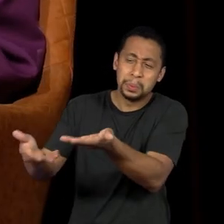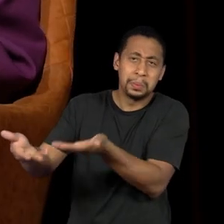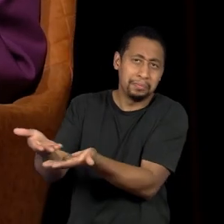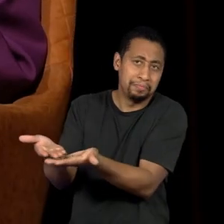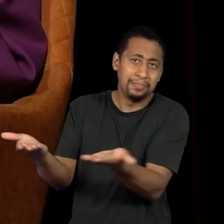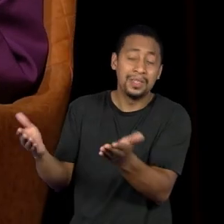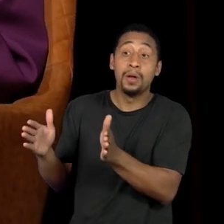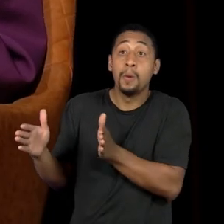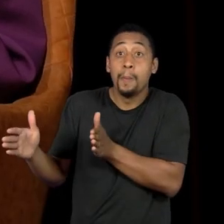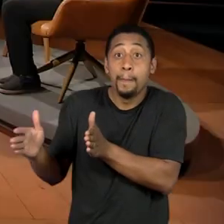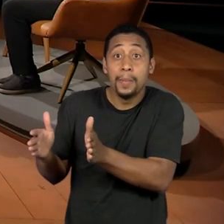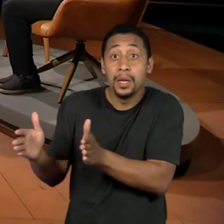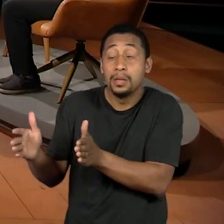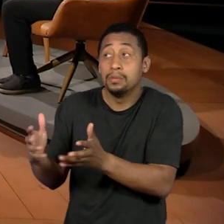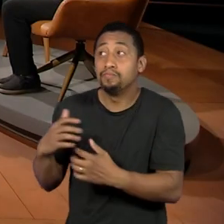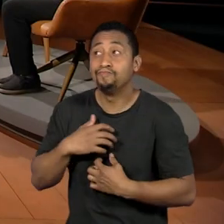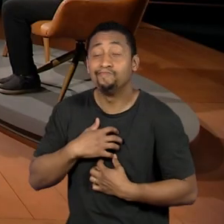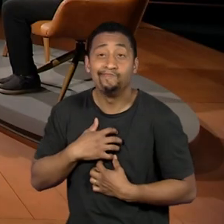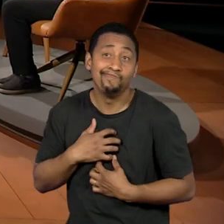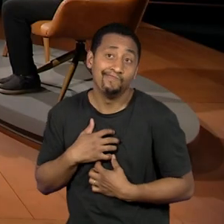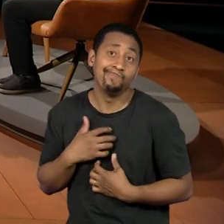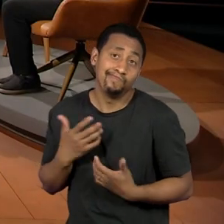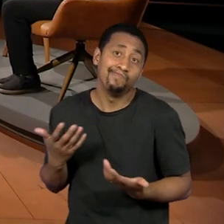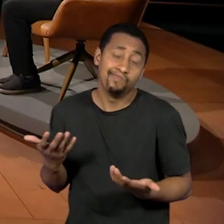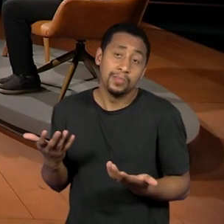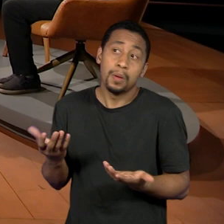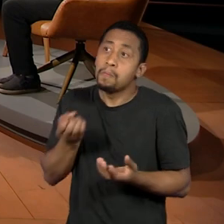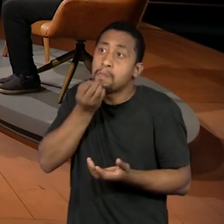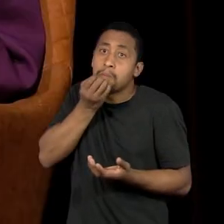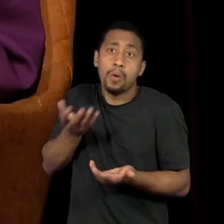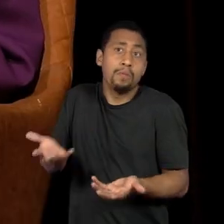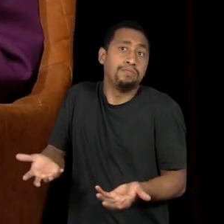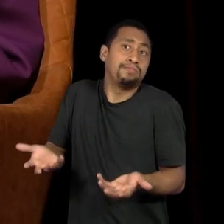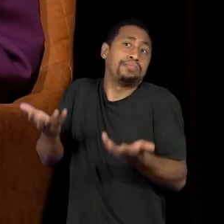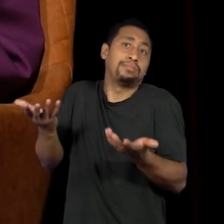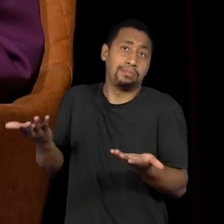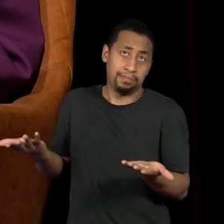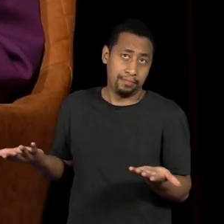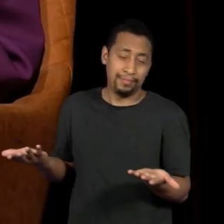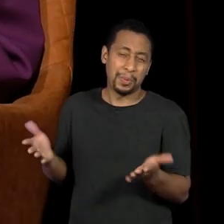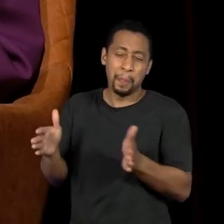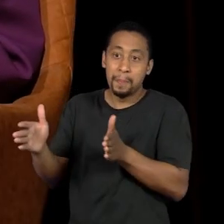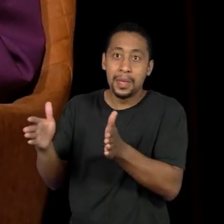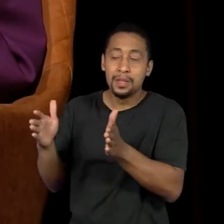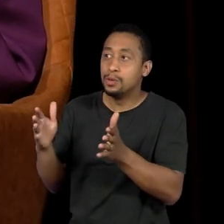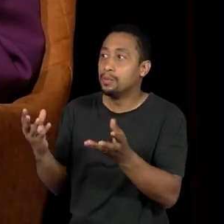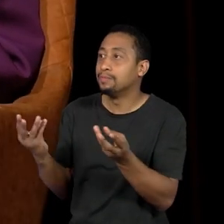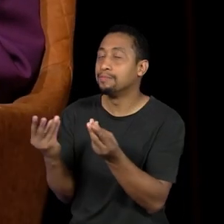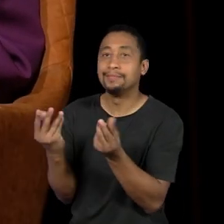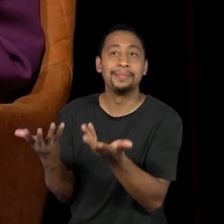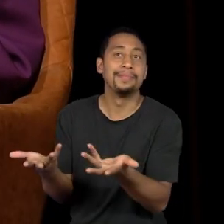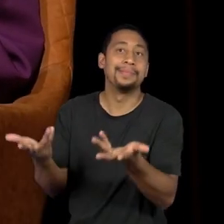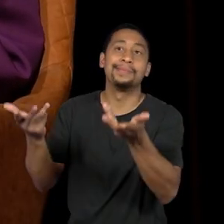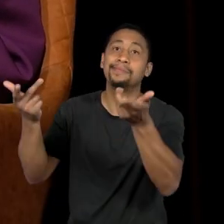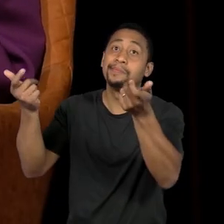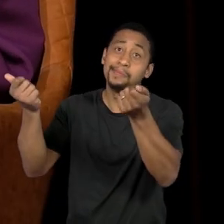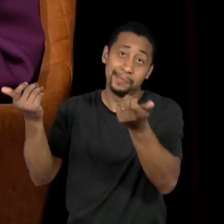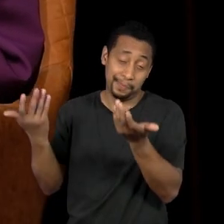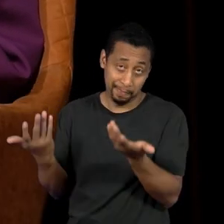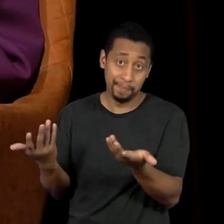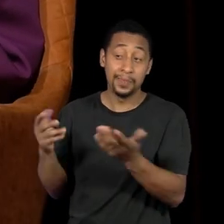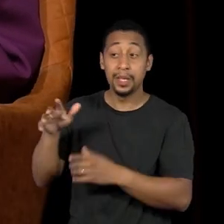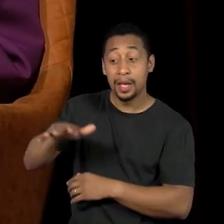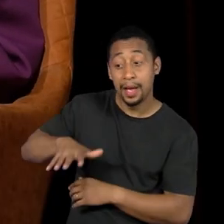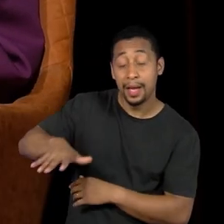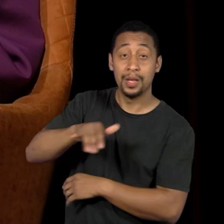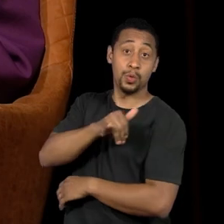uma época de ouro, né? Foi. Como Hollywood teve a época de ouro com as atrizes e atores, no Rio de